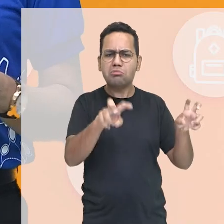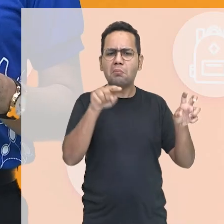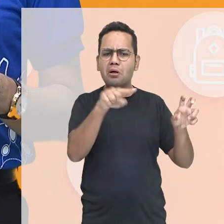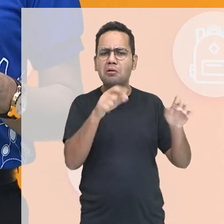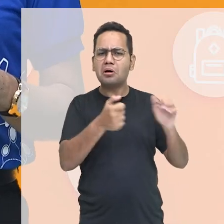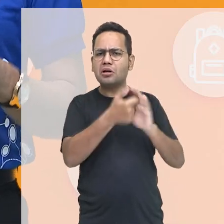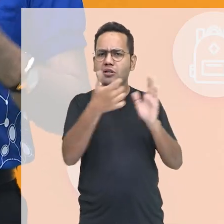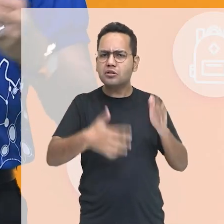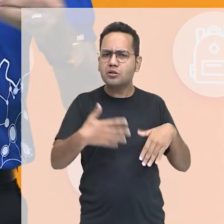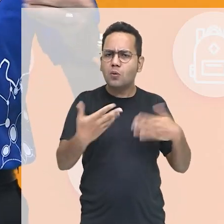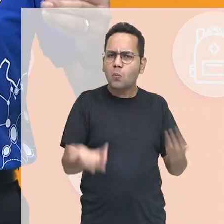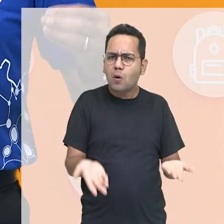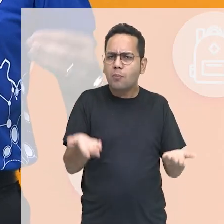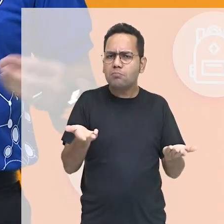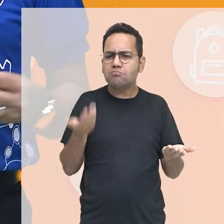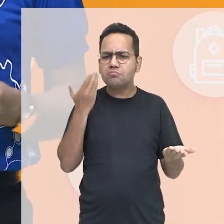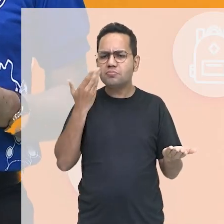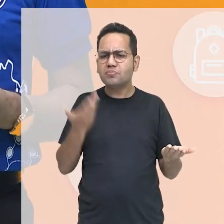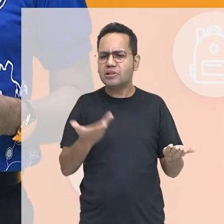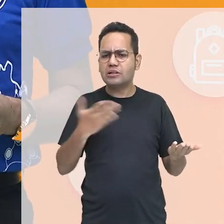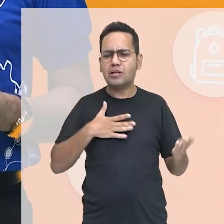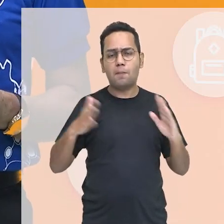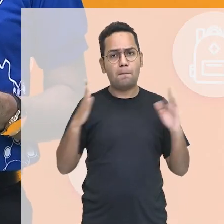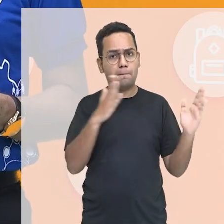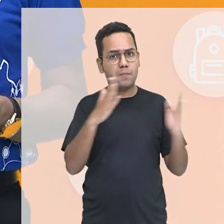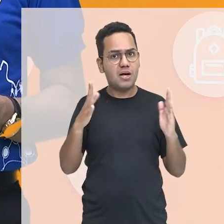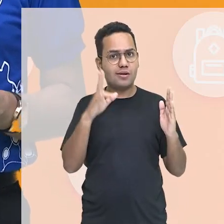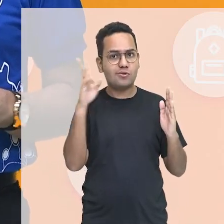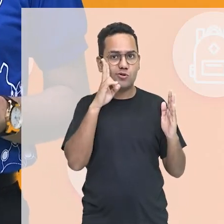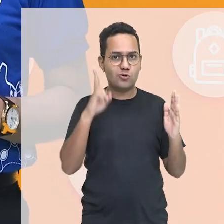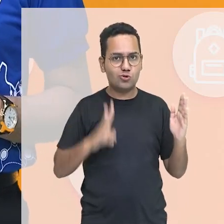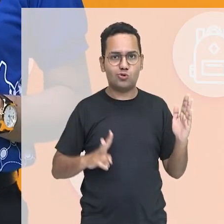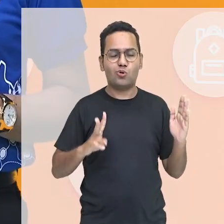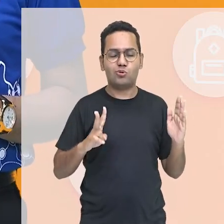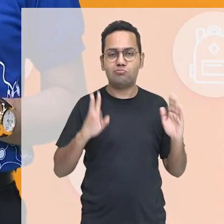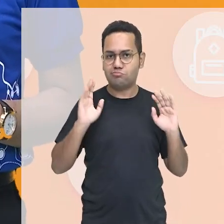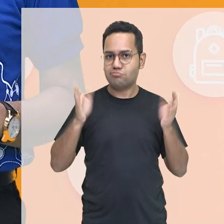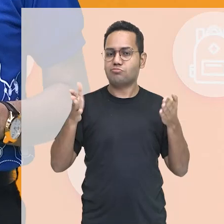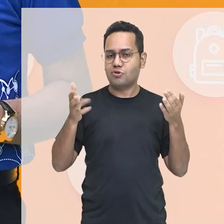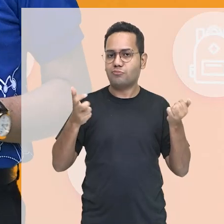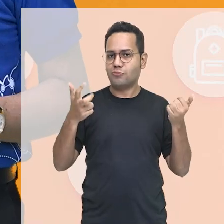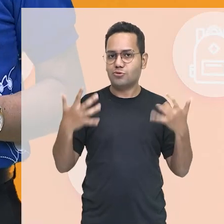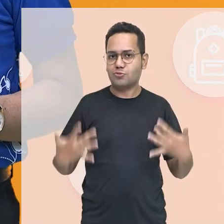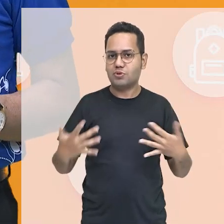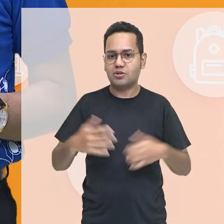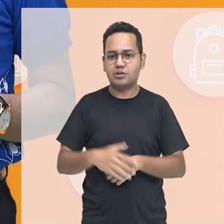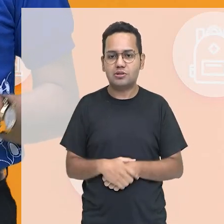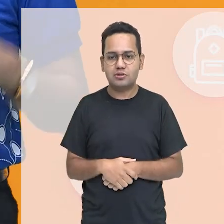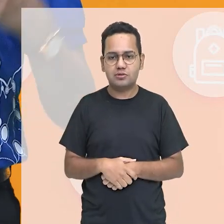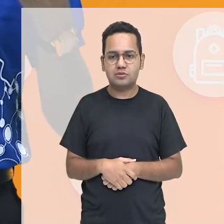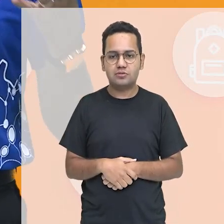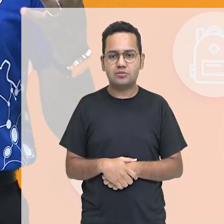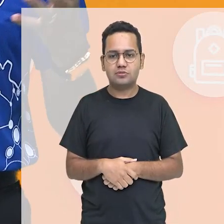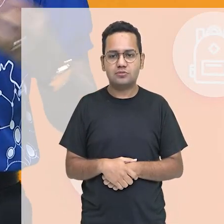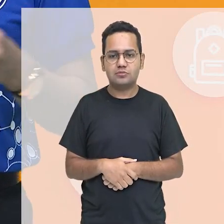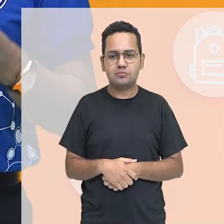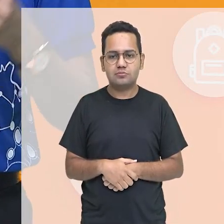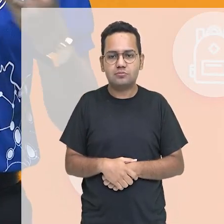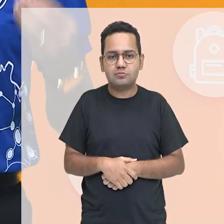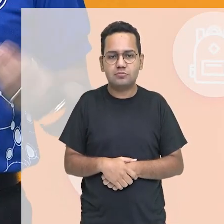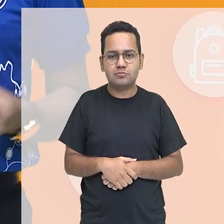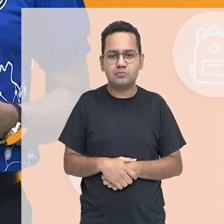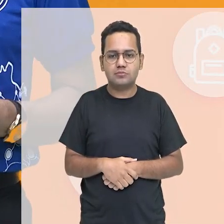gerais deste período histórico, que até aqui estamos nos referindo como passado,